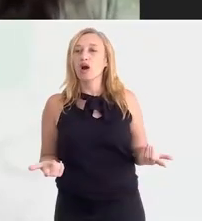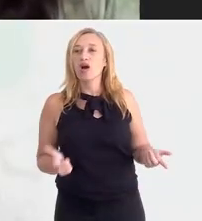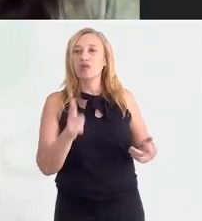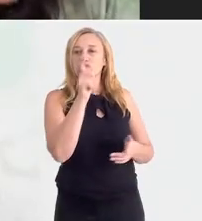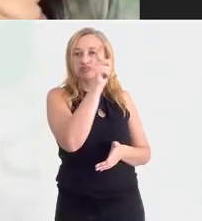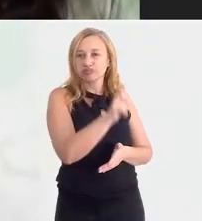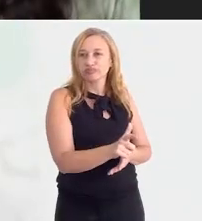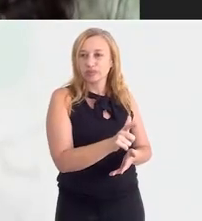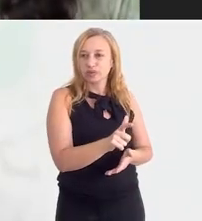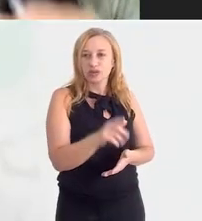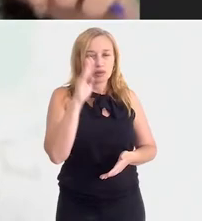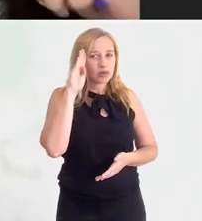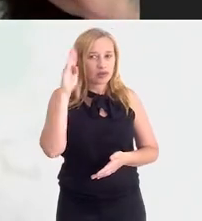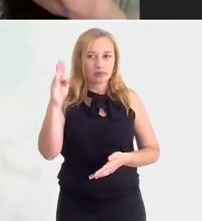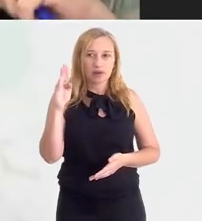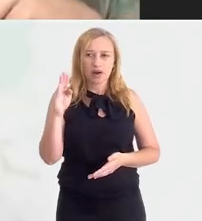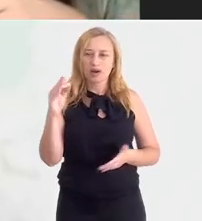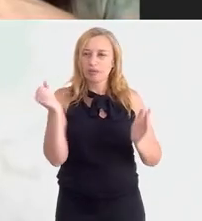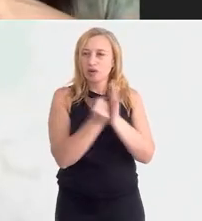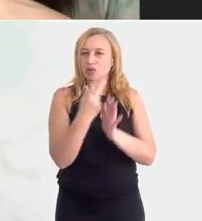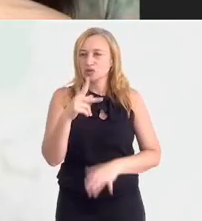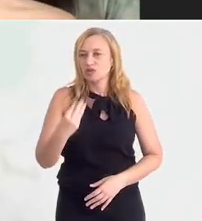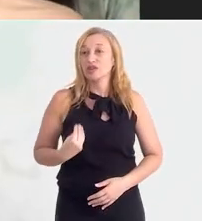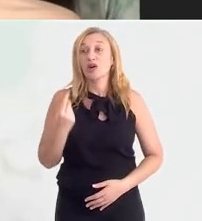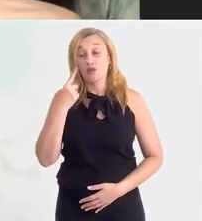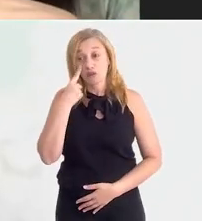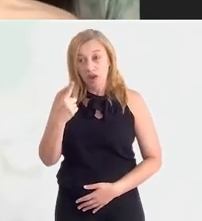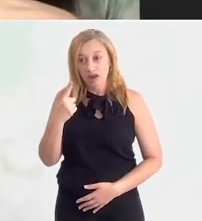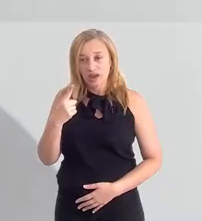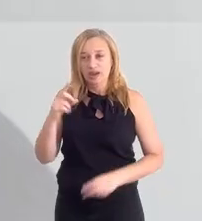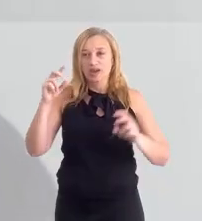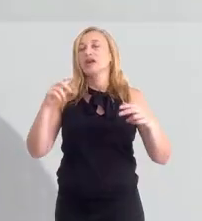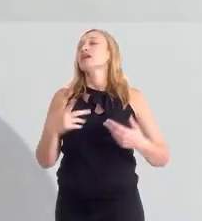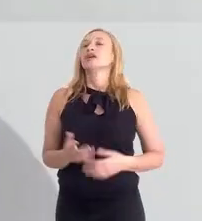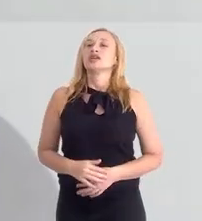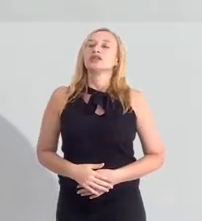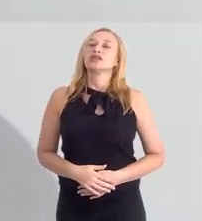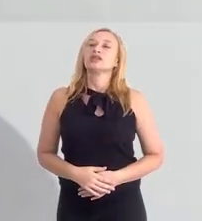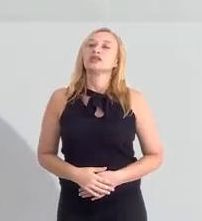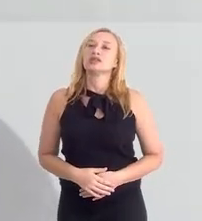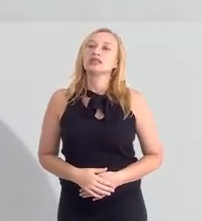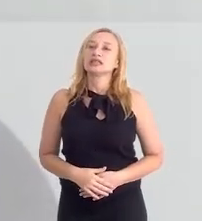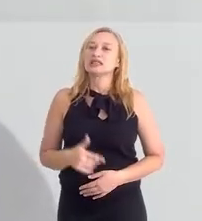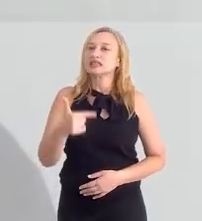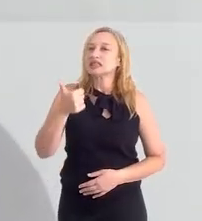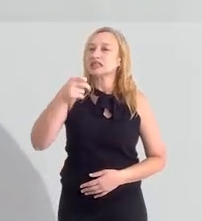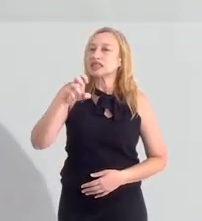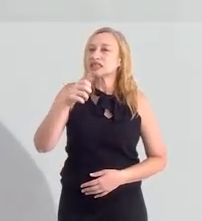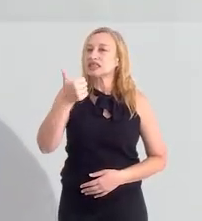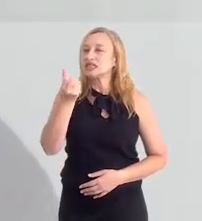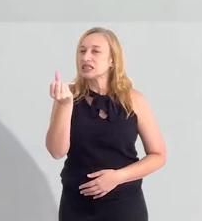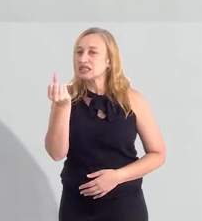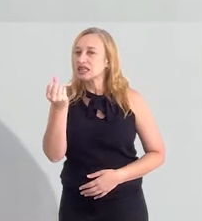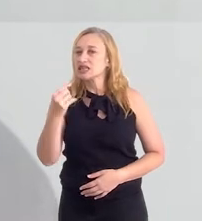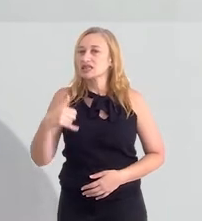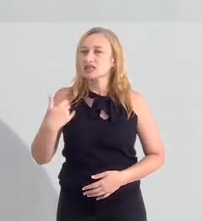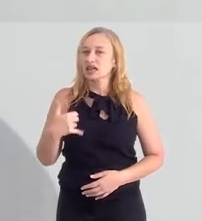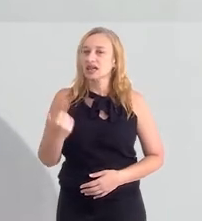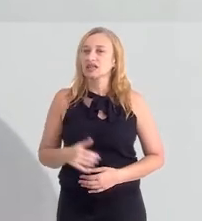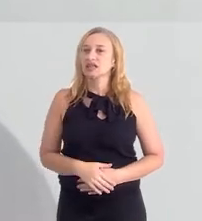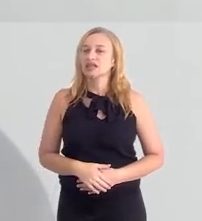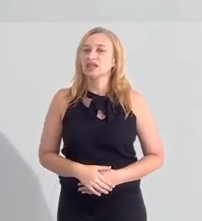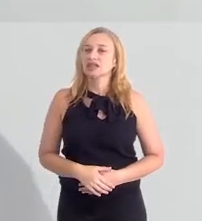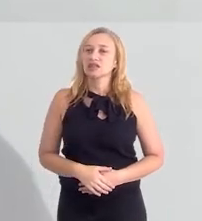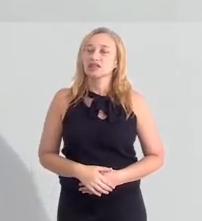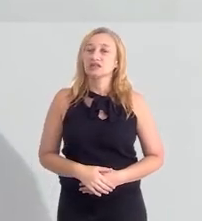que te Olha que marcou interessante. aí nos últimos tempos? Olha que interessante, Daniela. Quando eu tinha por volta de 15, 16 anos,